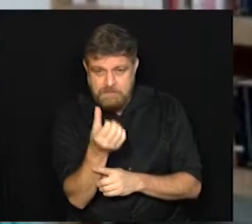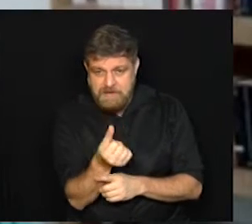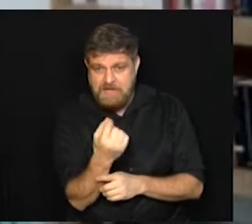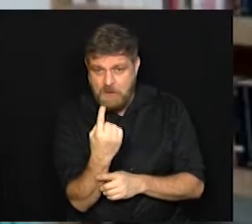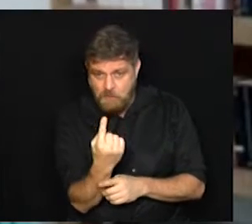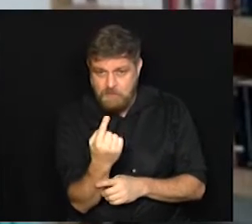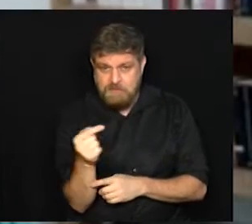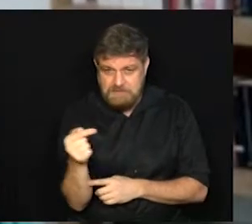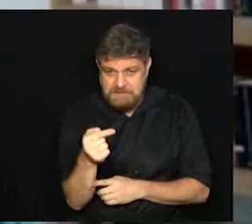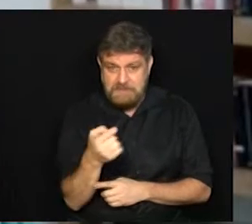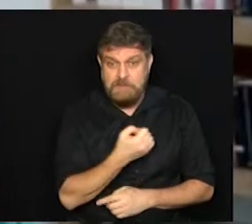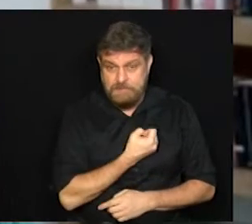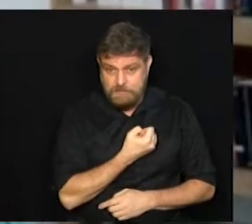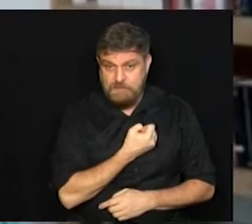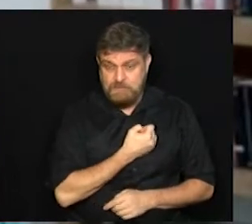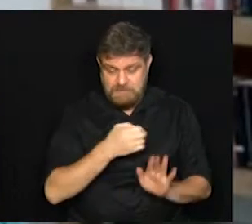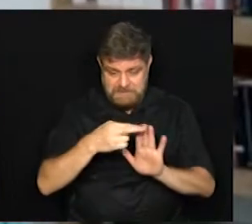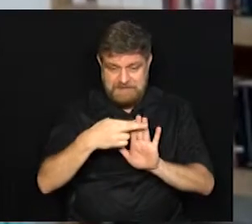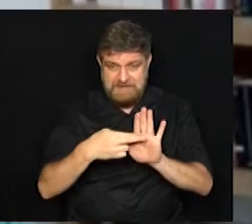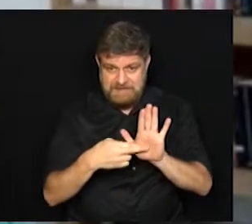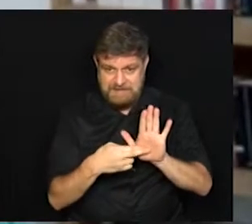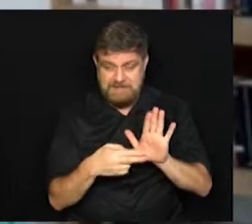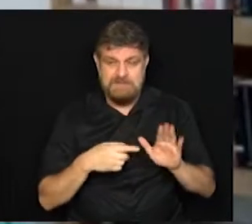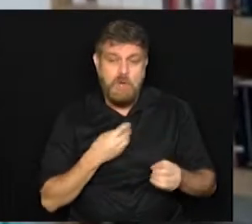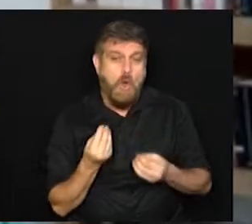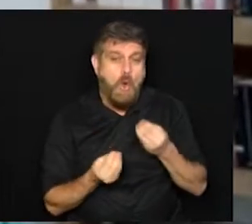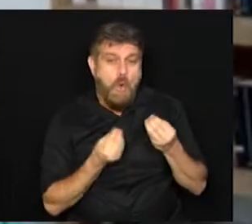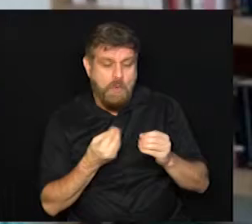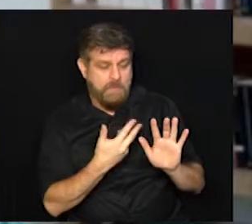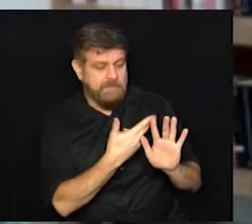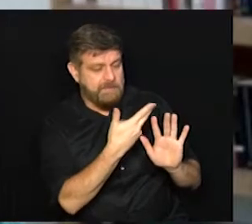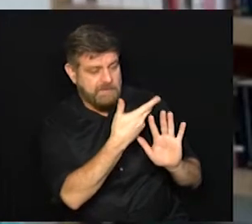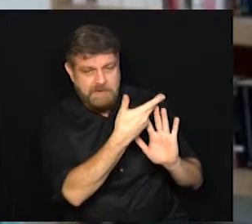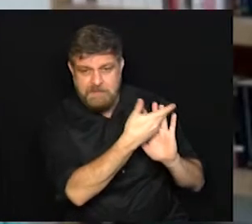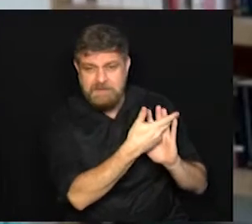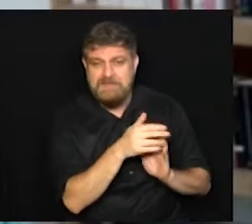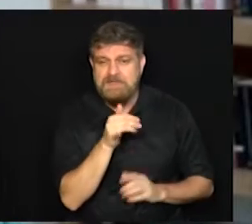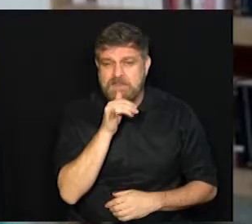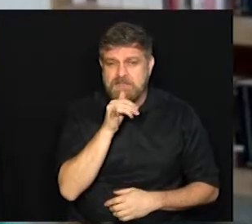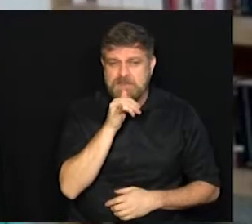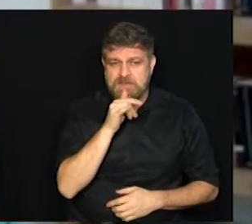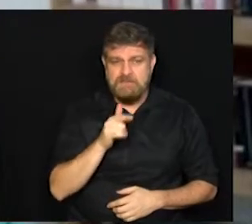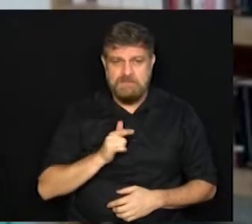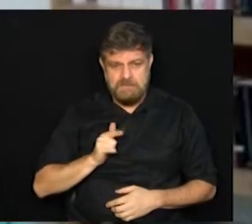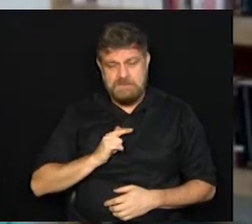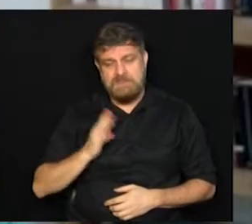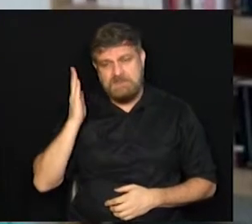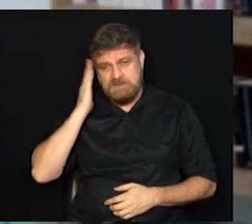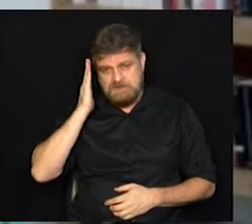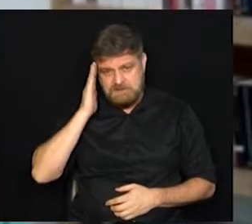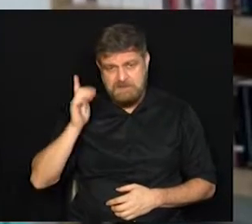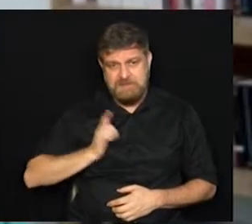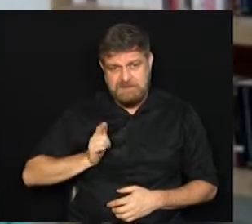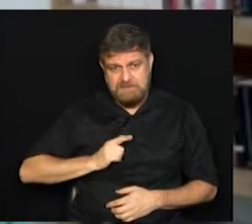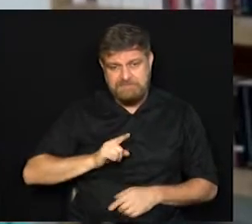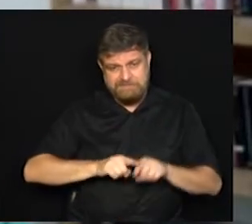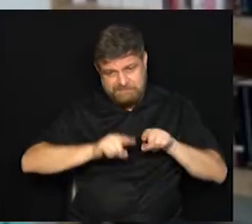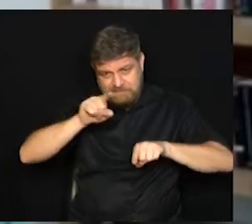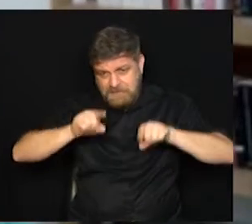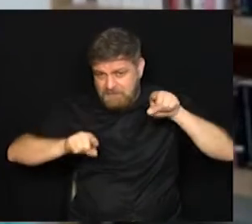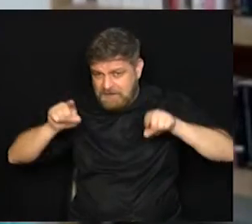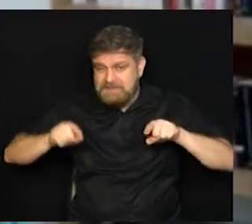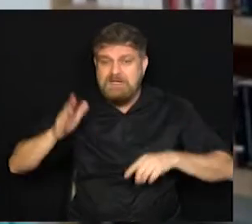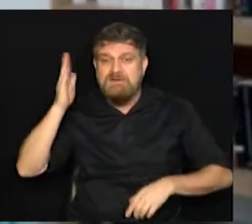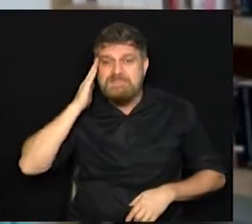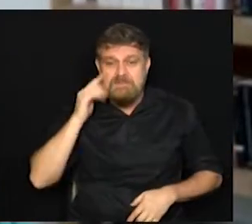de critérios para a realização de podas. Por exemplo, um dos critérios é claro que tem uma variação em termos das